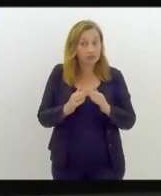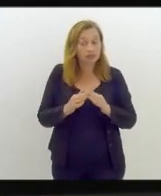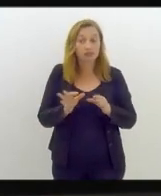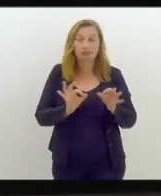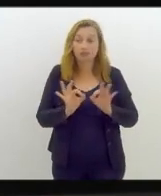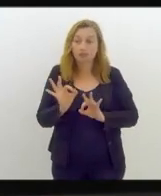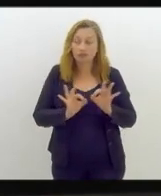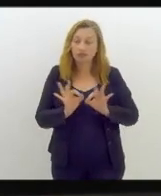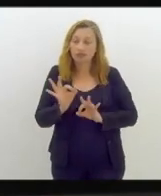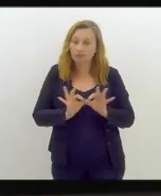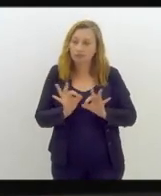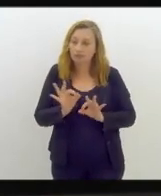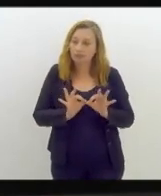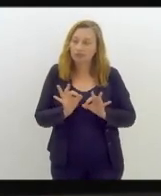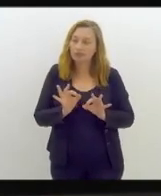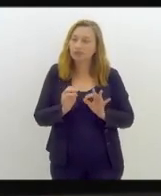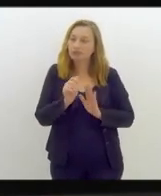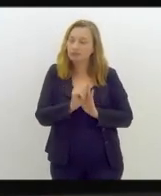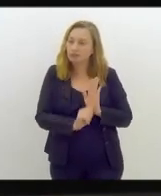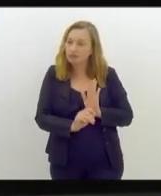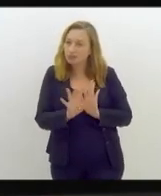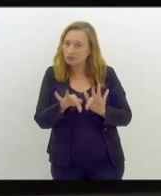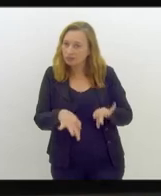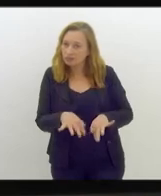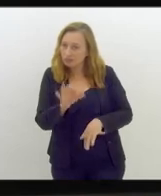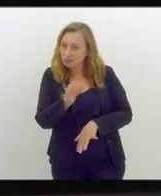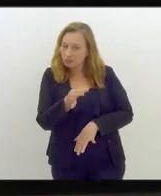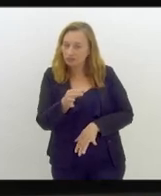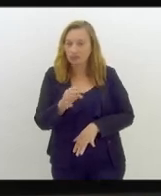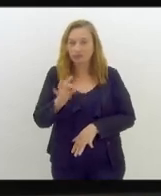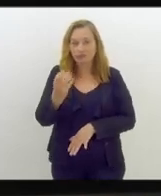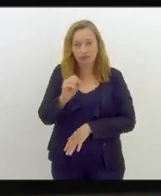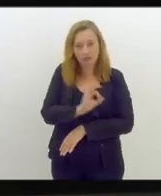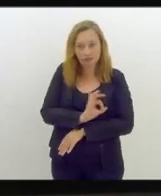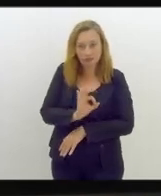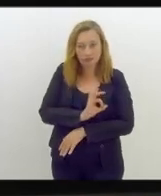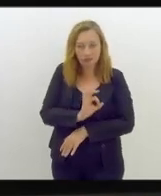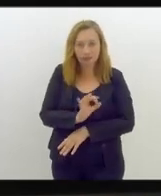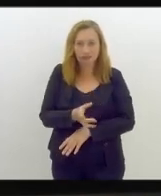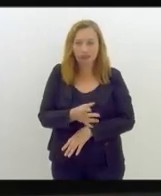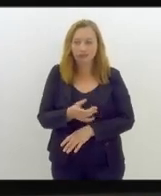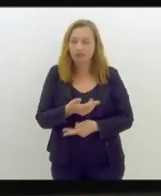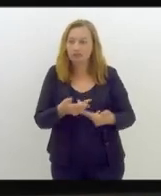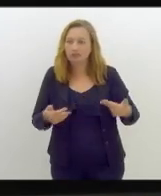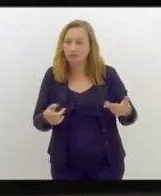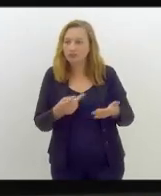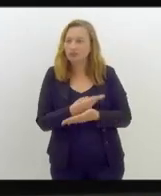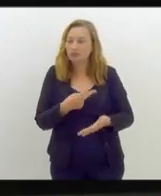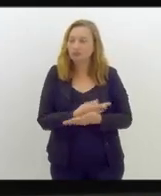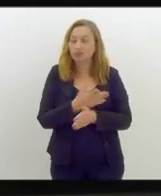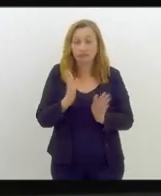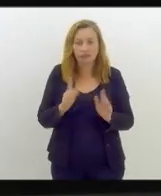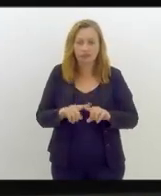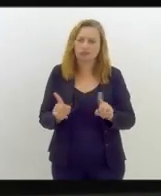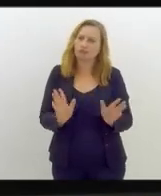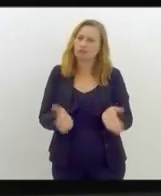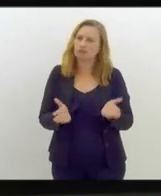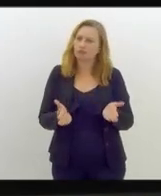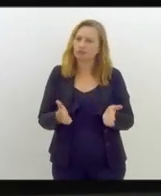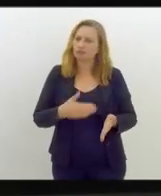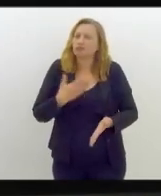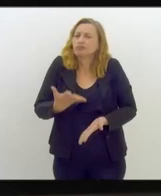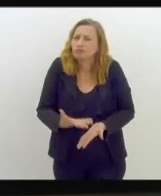elaborando o relatório final, certo, deputada Marta Rocha? A nossa CPI vem apontando uma série de irregularidades, mas hoje, Marta, fomos